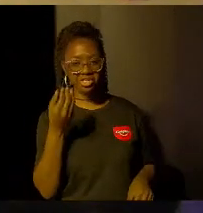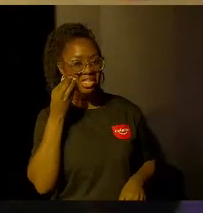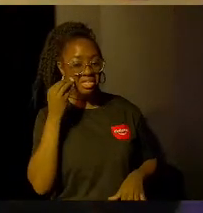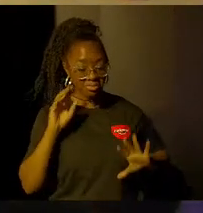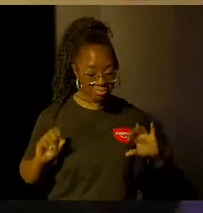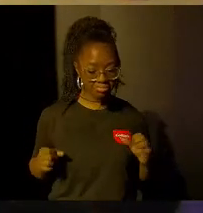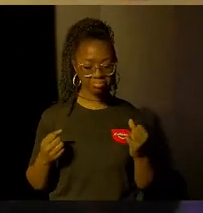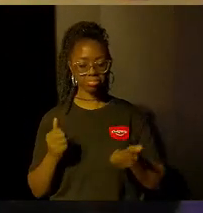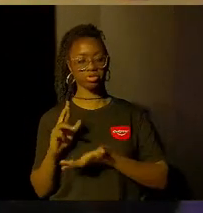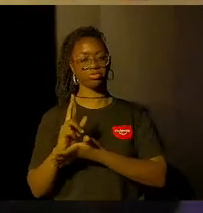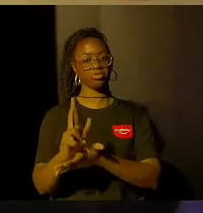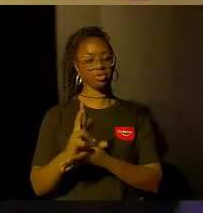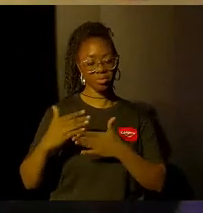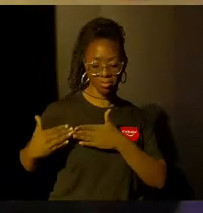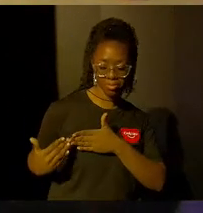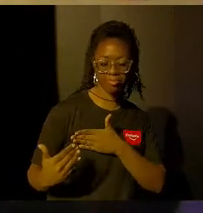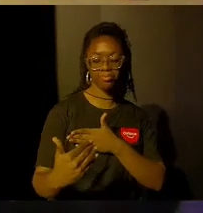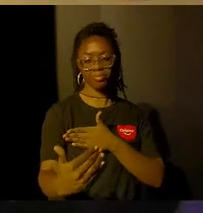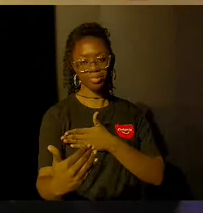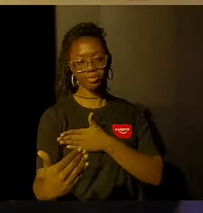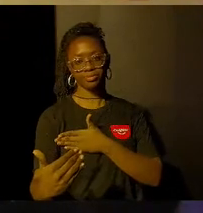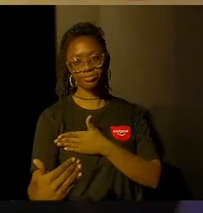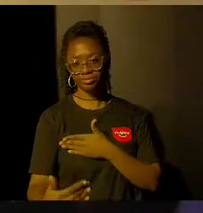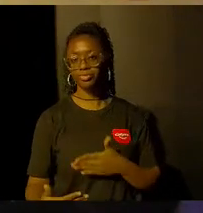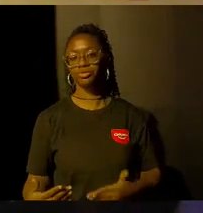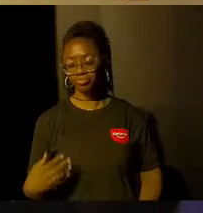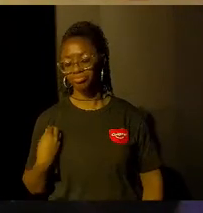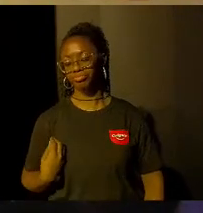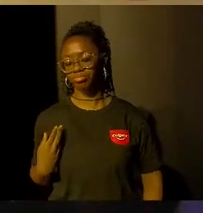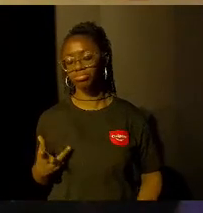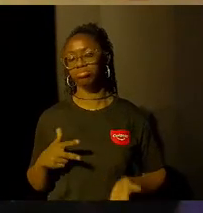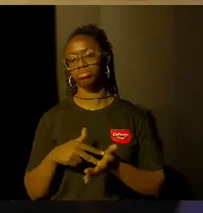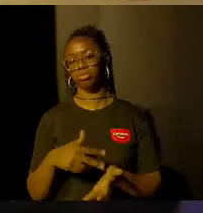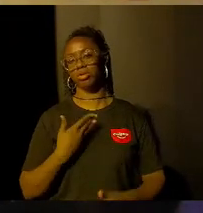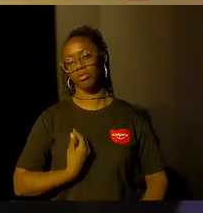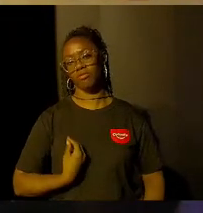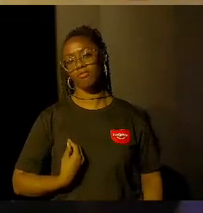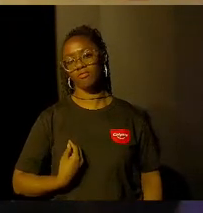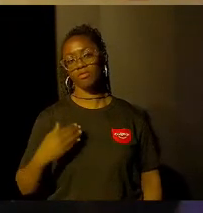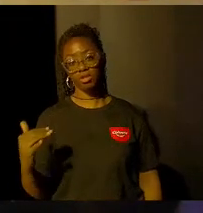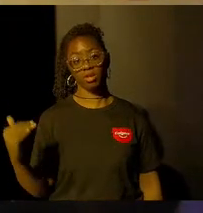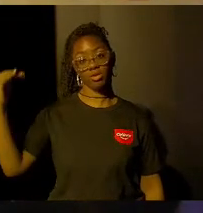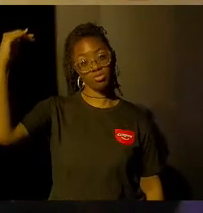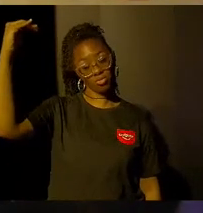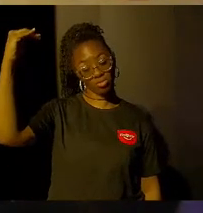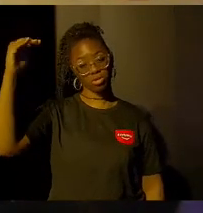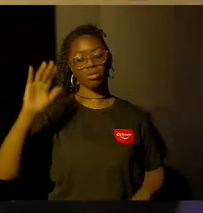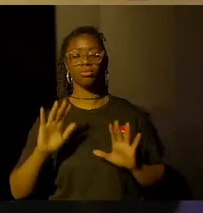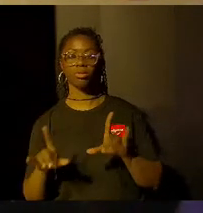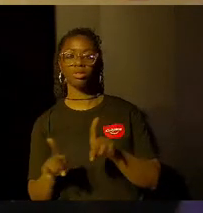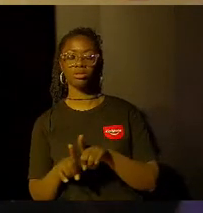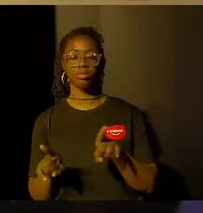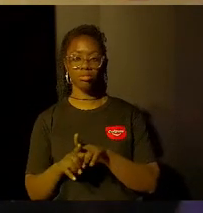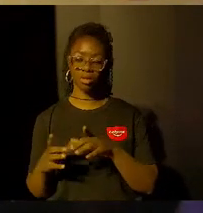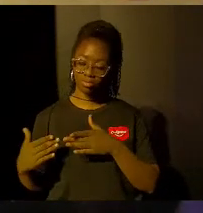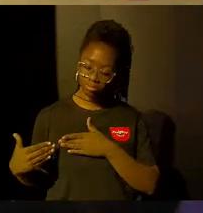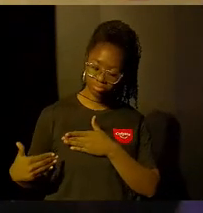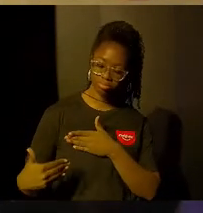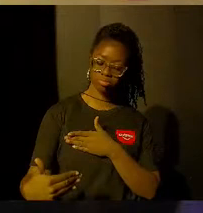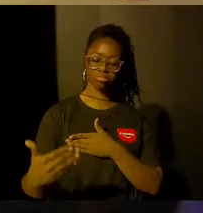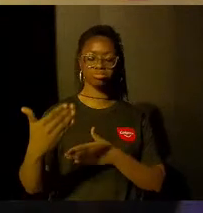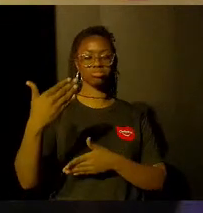referencial por um repertório foi muito presente na minha vida adulta depois de um percurso